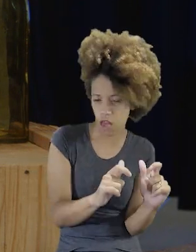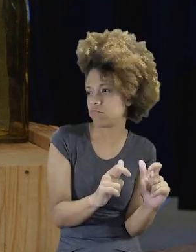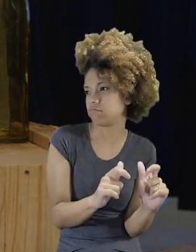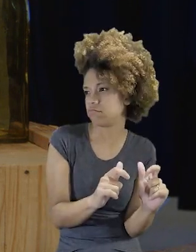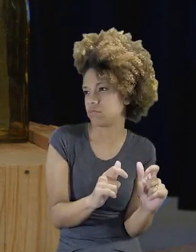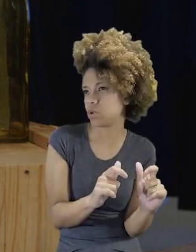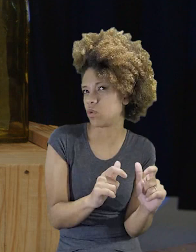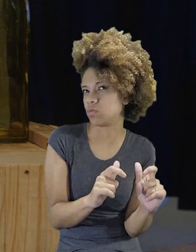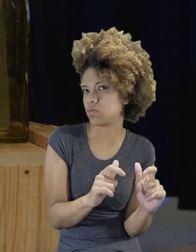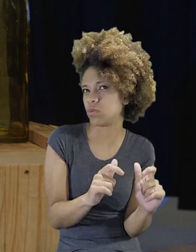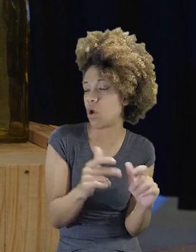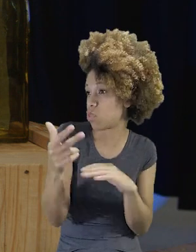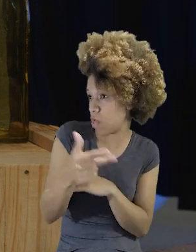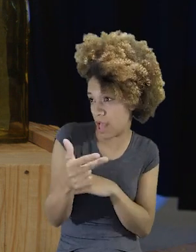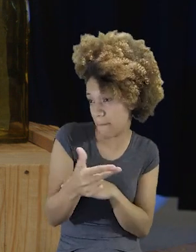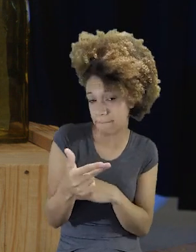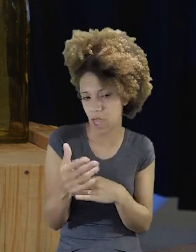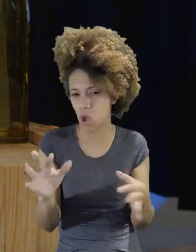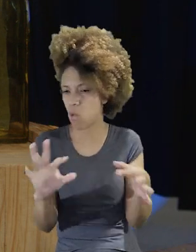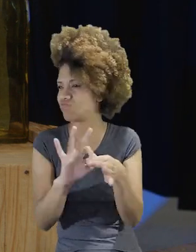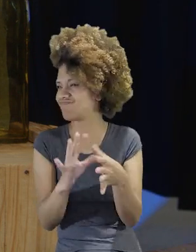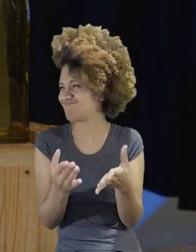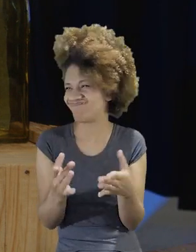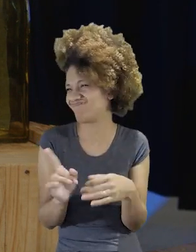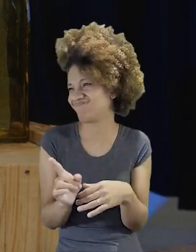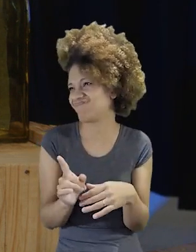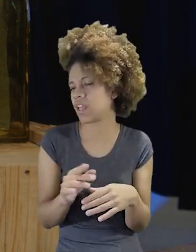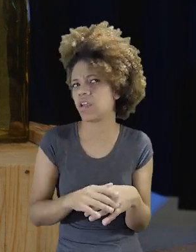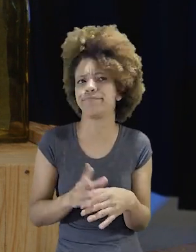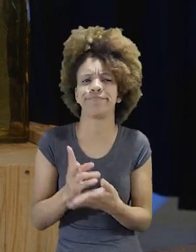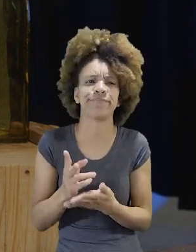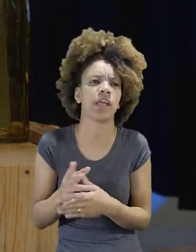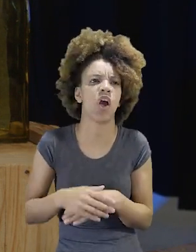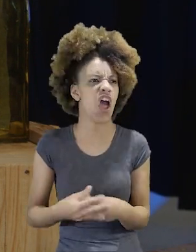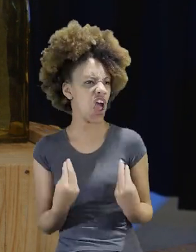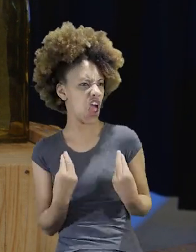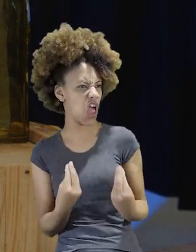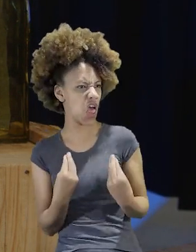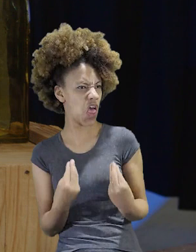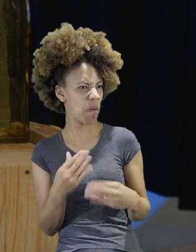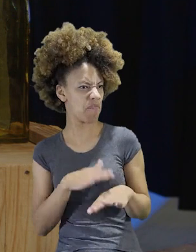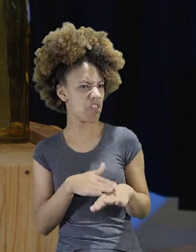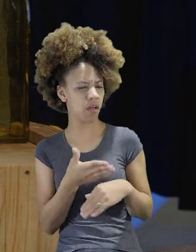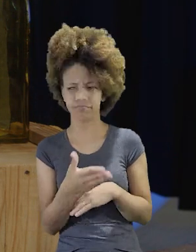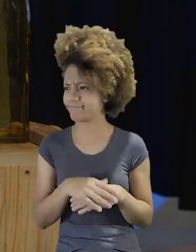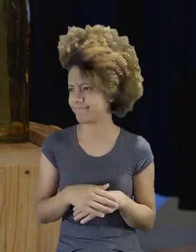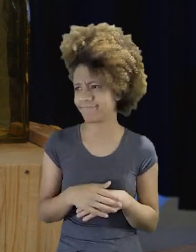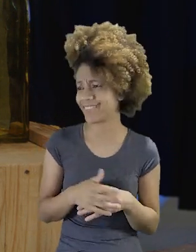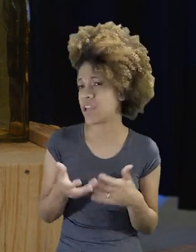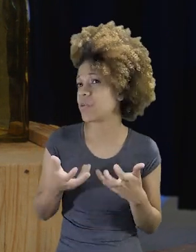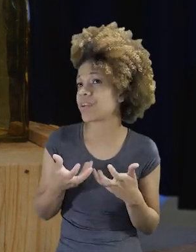sabe a violência no Rap eu acho que né eu lembro que várias vezes eu falo como assim